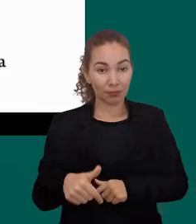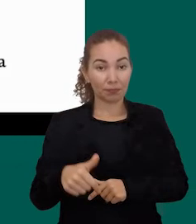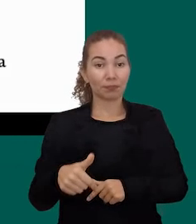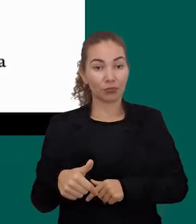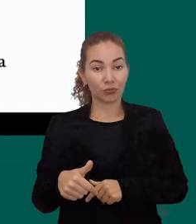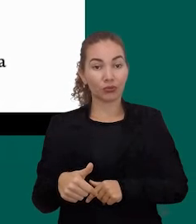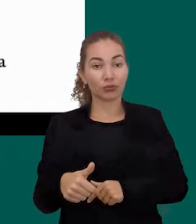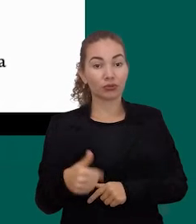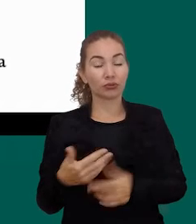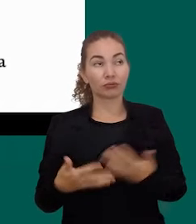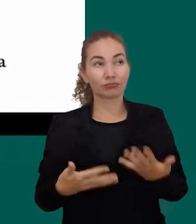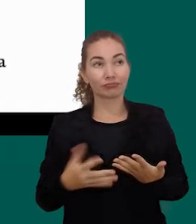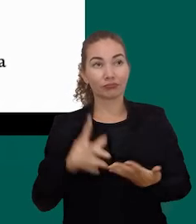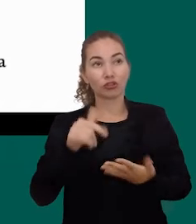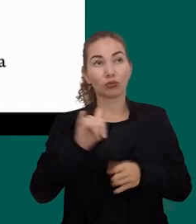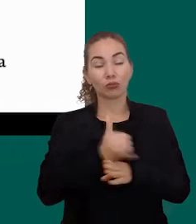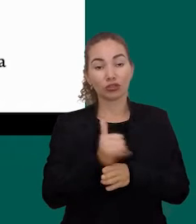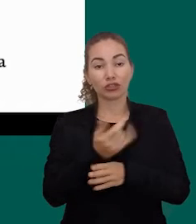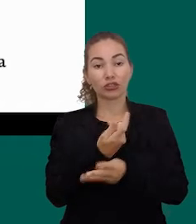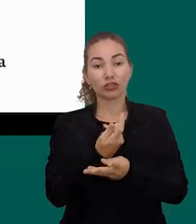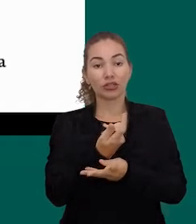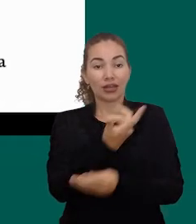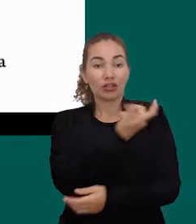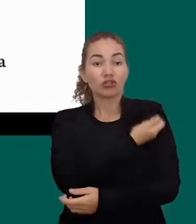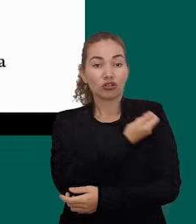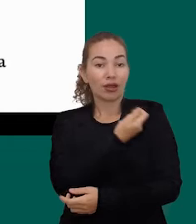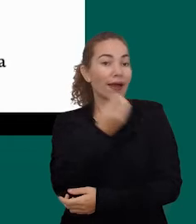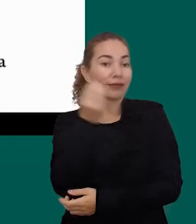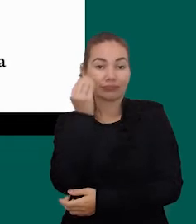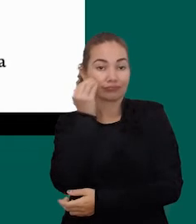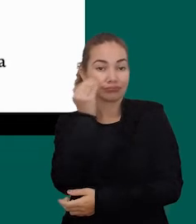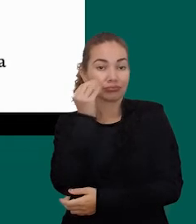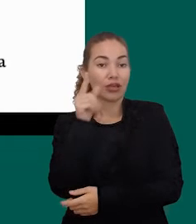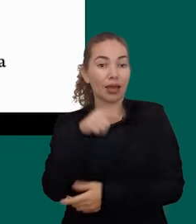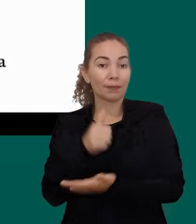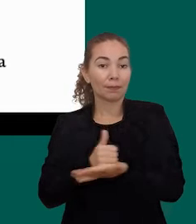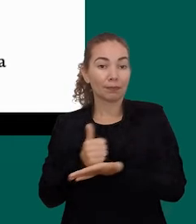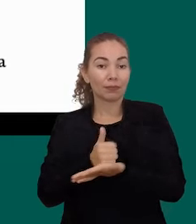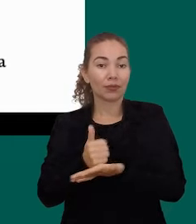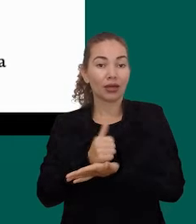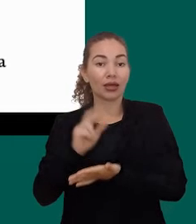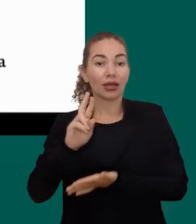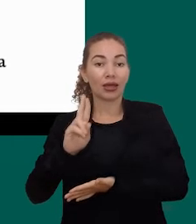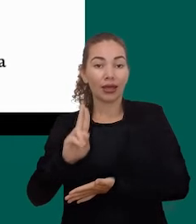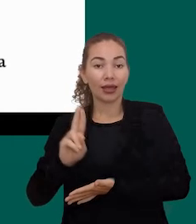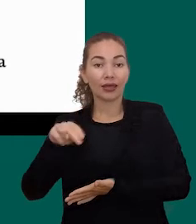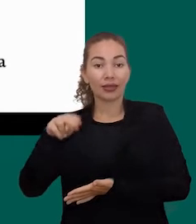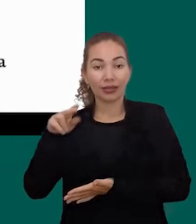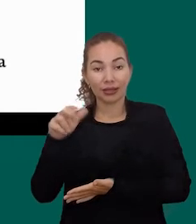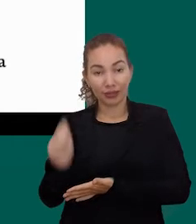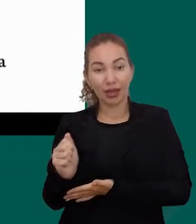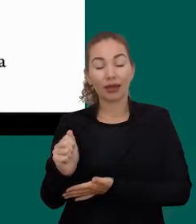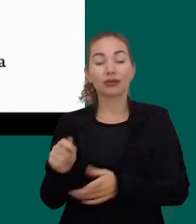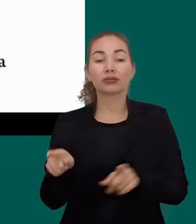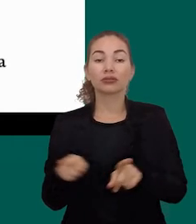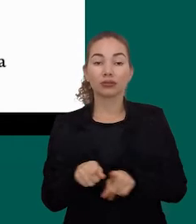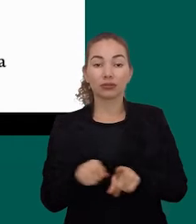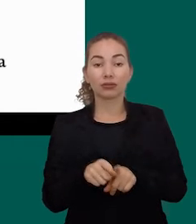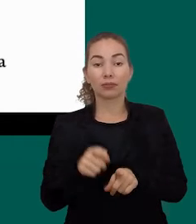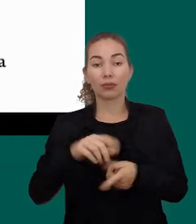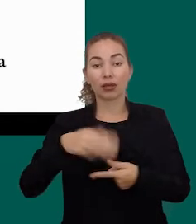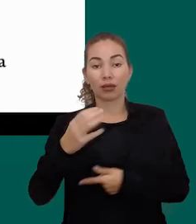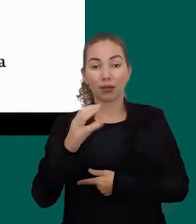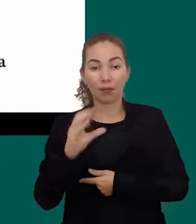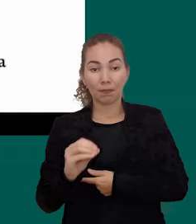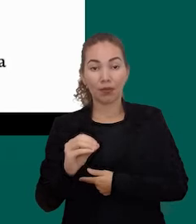em estratégia de administração não experimental. É baseada em estratégia de RNA mensageiro, tá? Em março, no Instituto Kaiser,